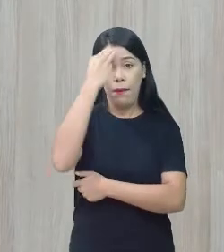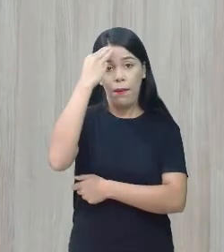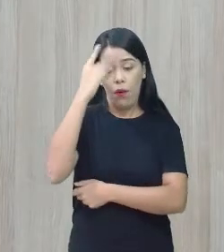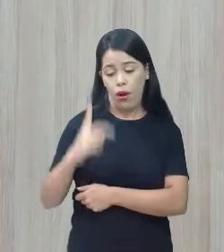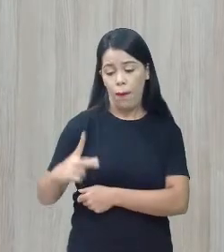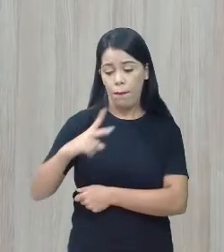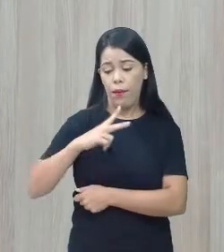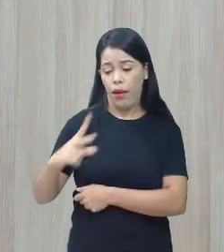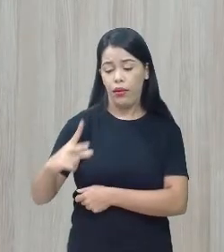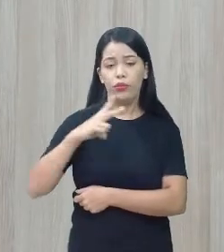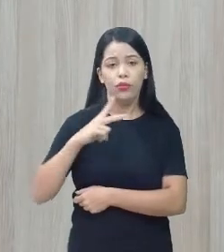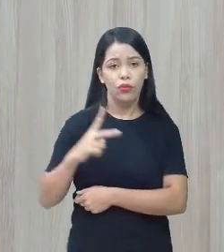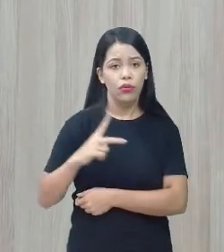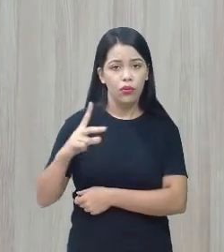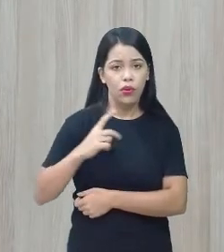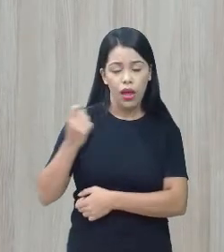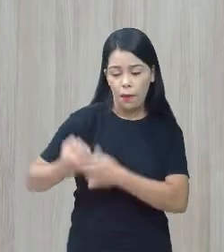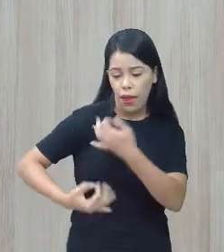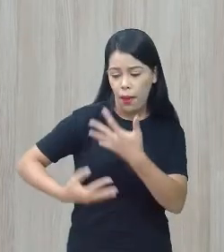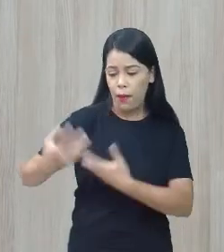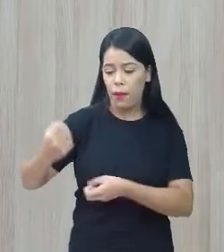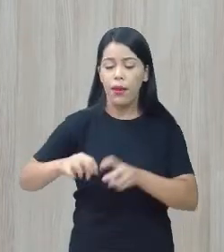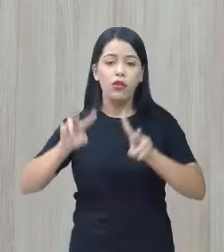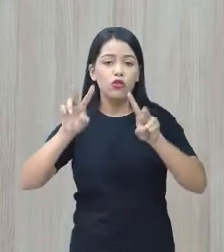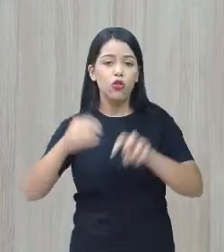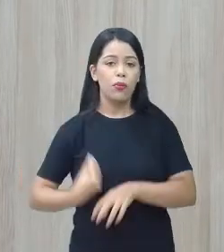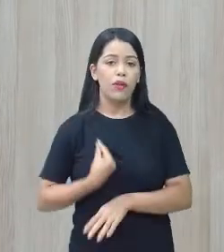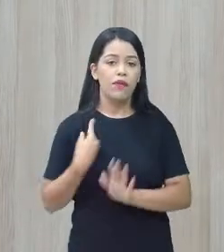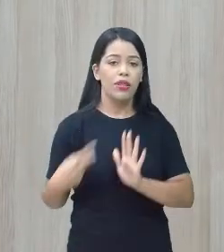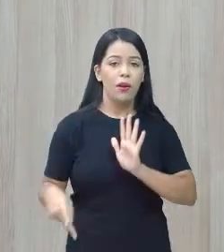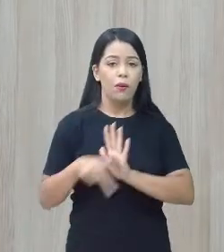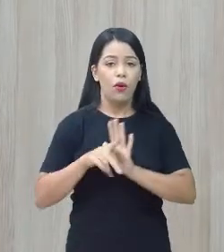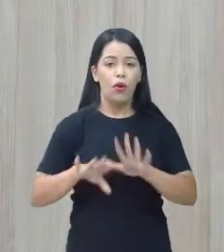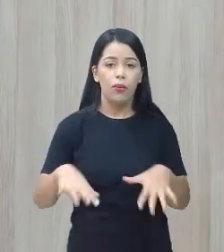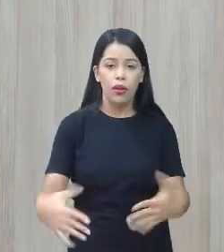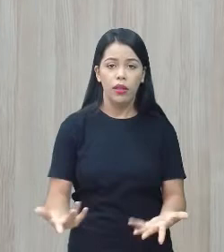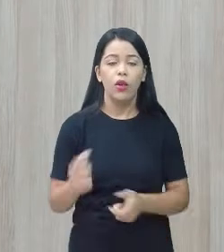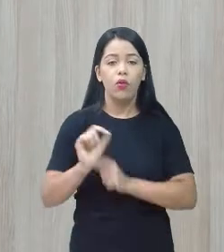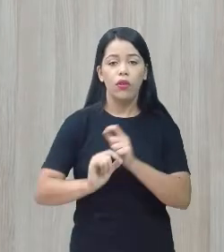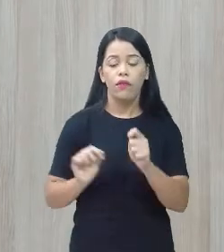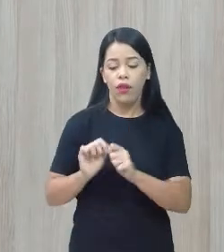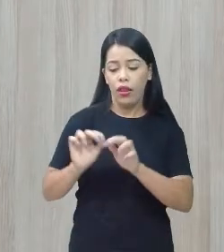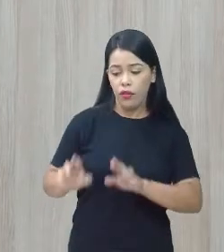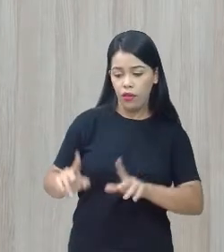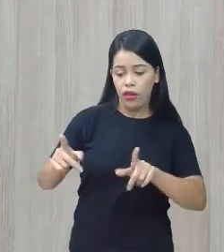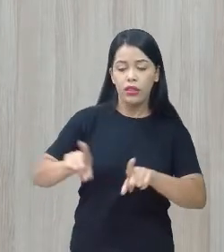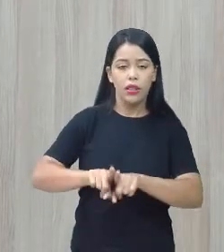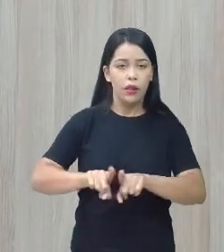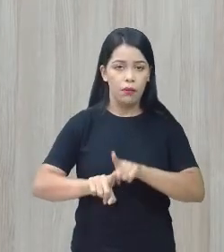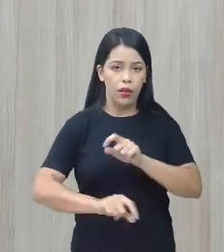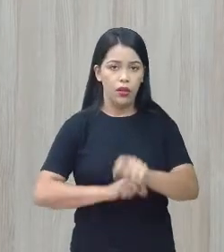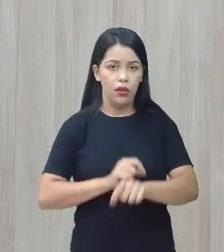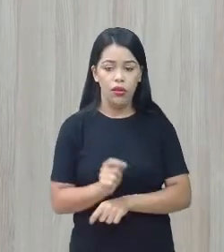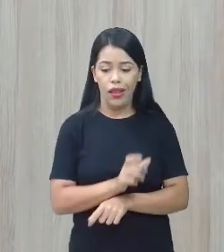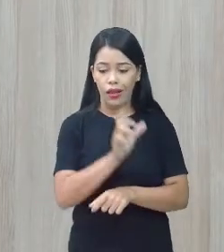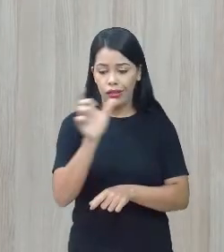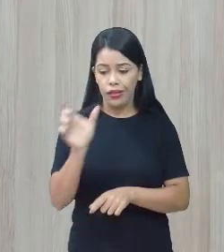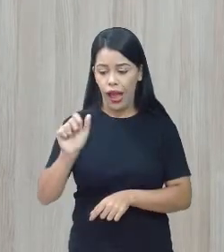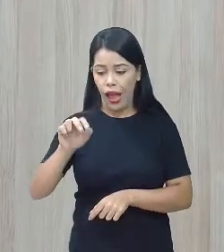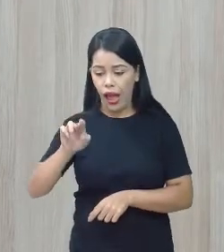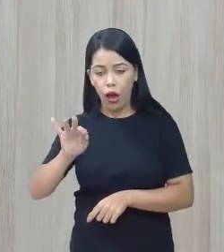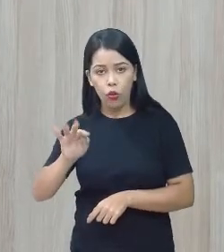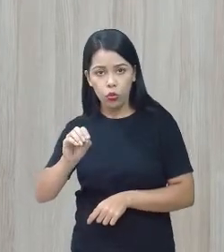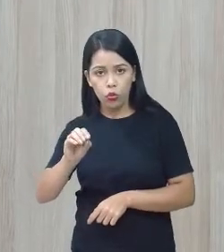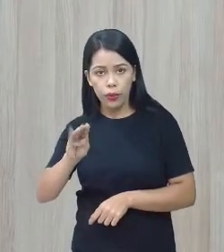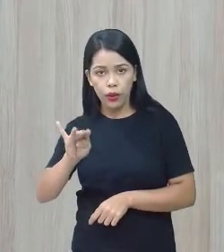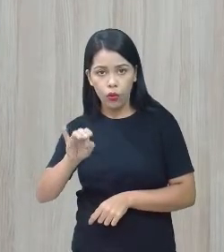na autobiografia. E aí, o que é que também faz diferença, né? Que na autobiografia,